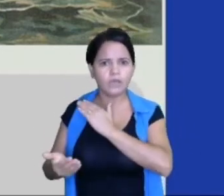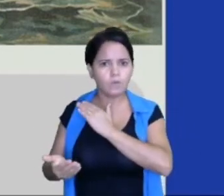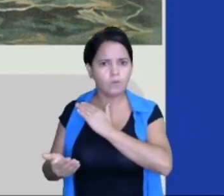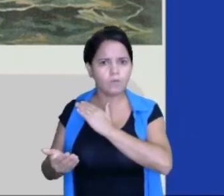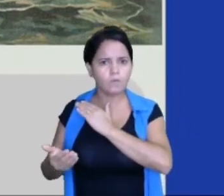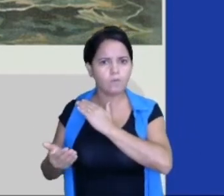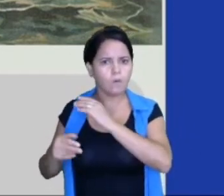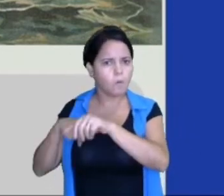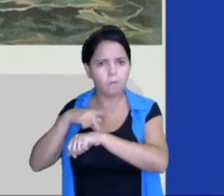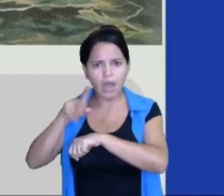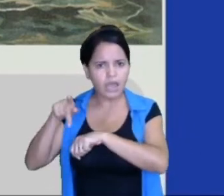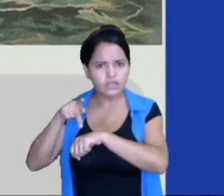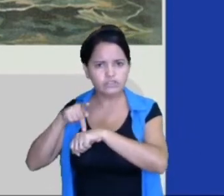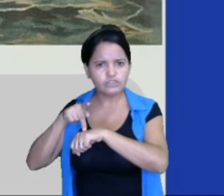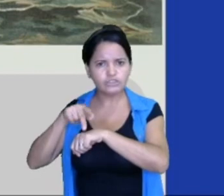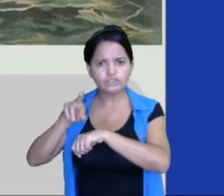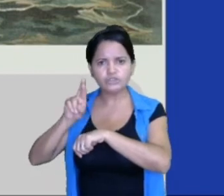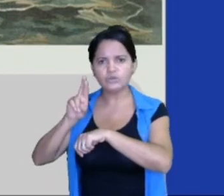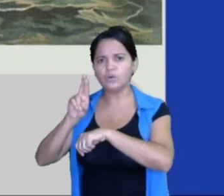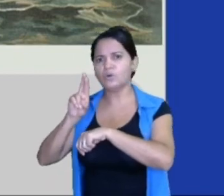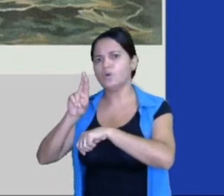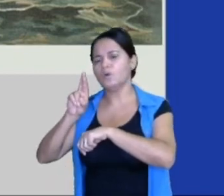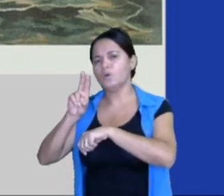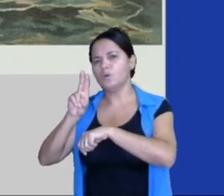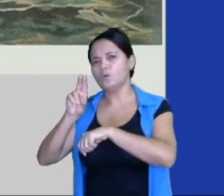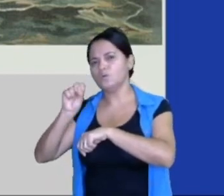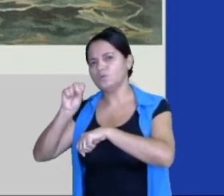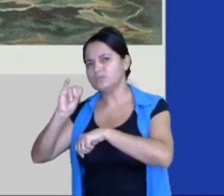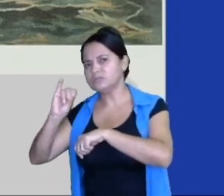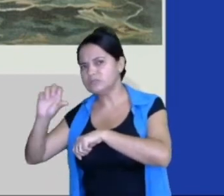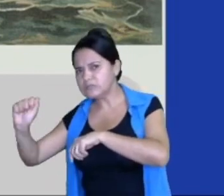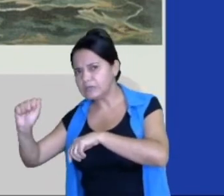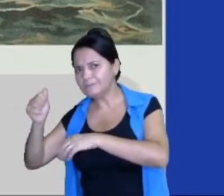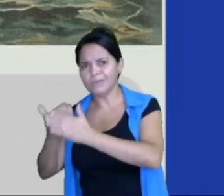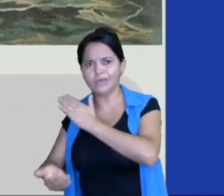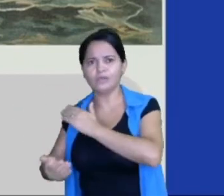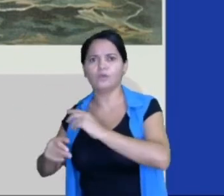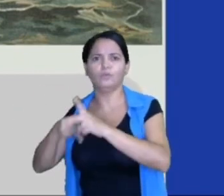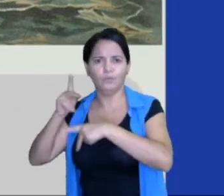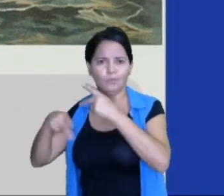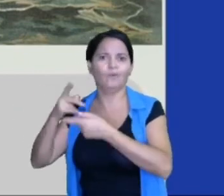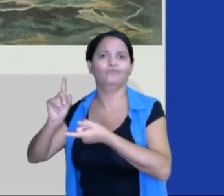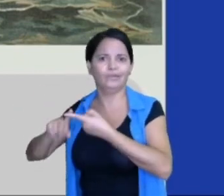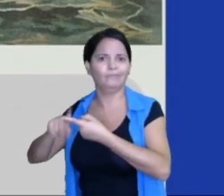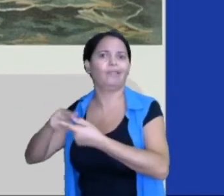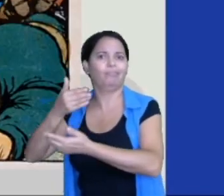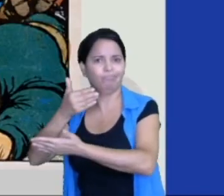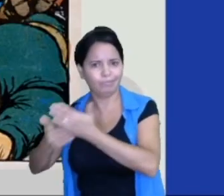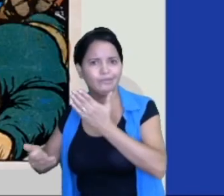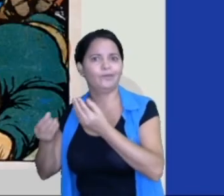né? E o povo sai perdendo mais ainda, tá ok?